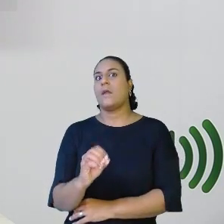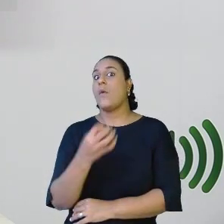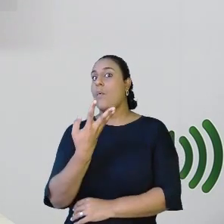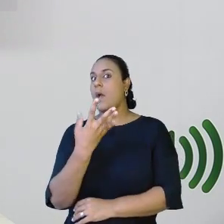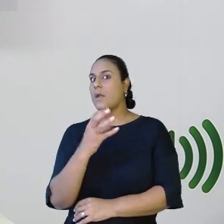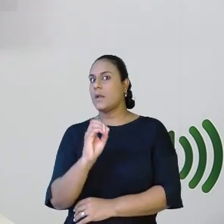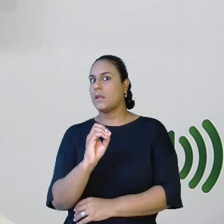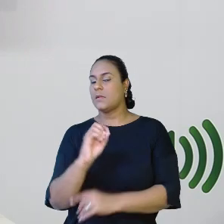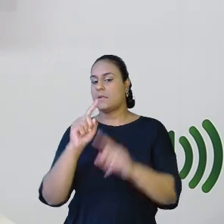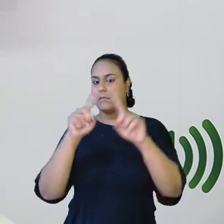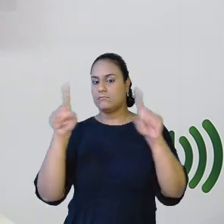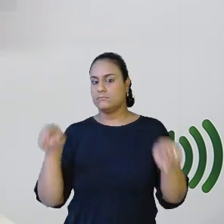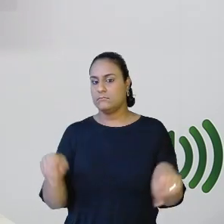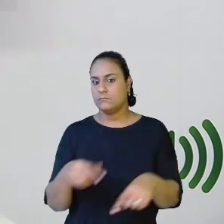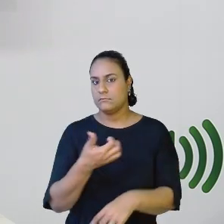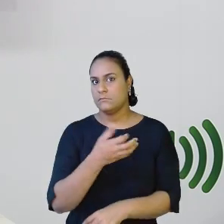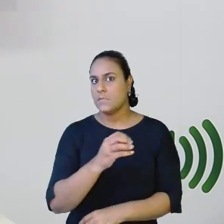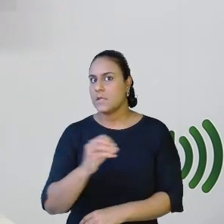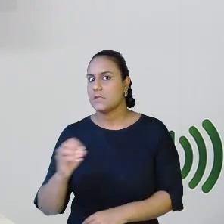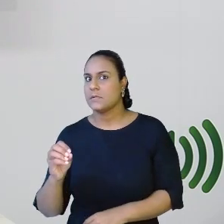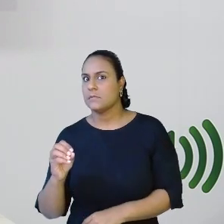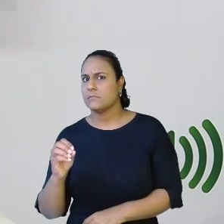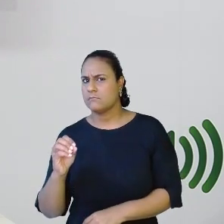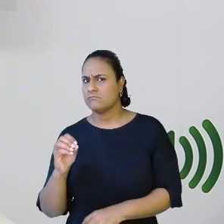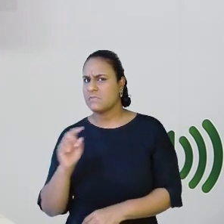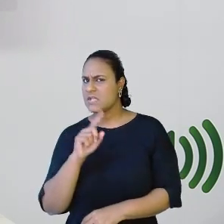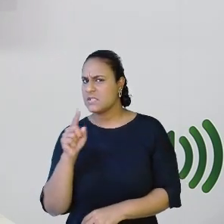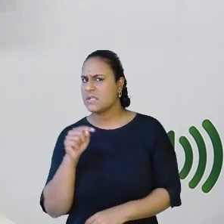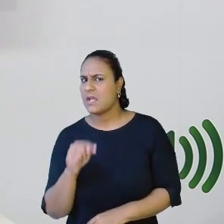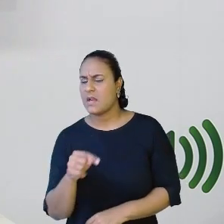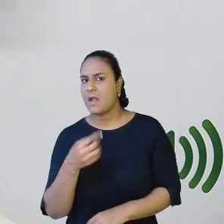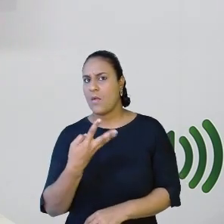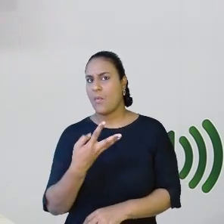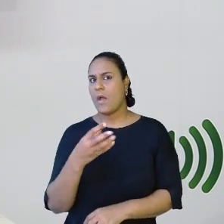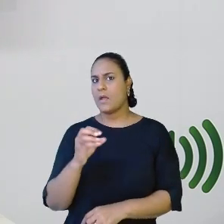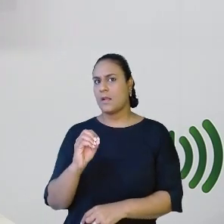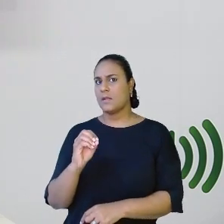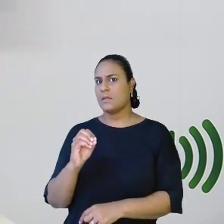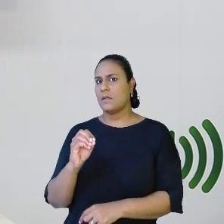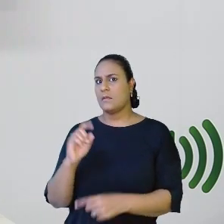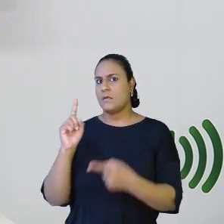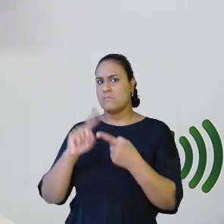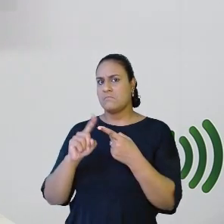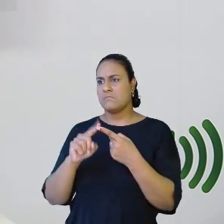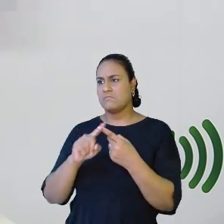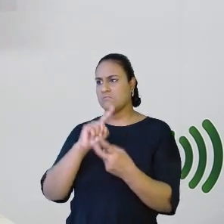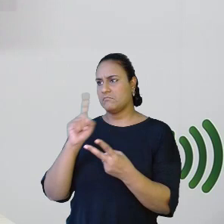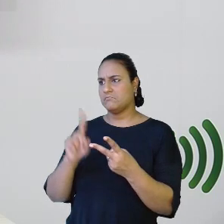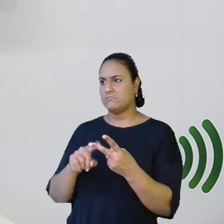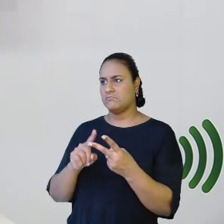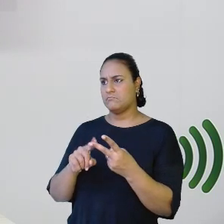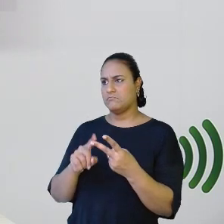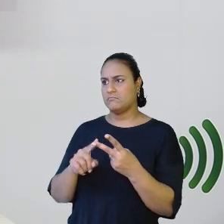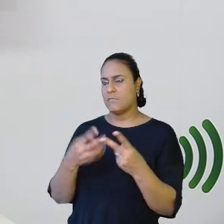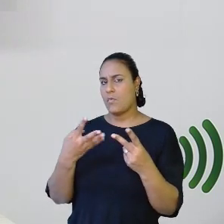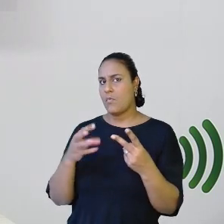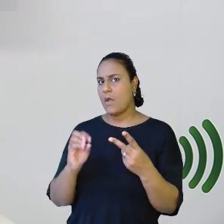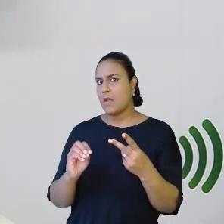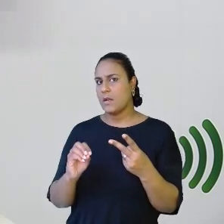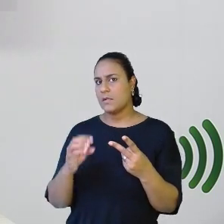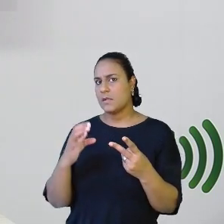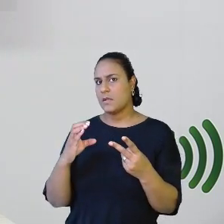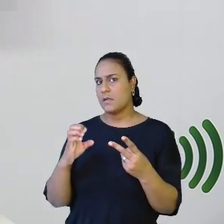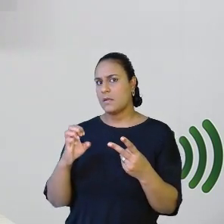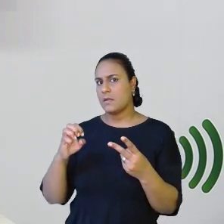100. Então, será que é 40 décimos? Será que é 40 centésimos? Ou será que é 40 inteiros?